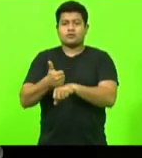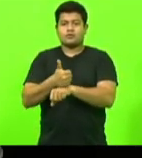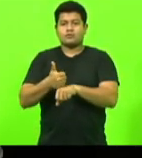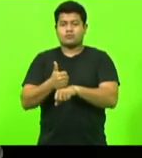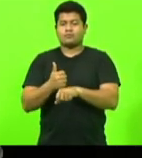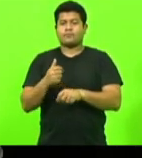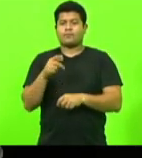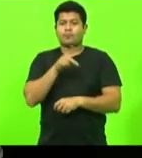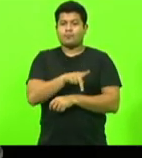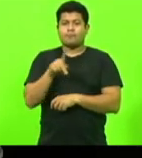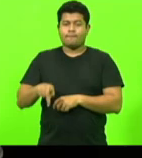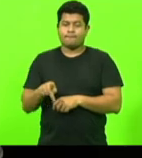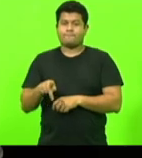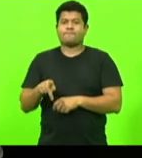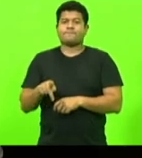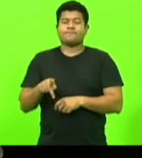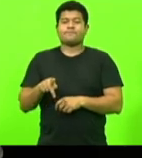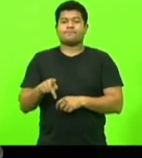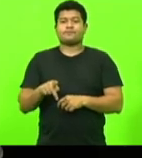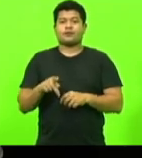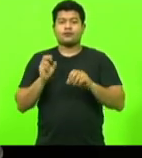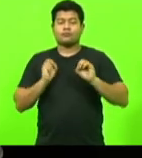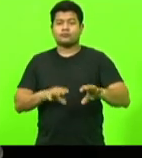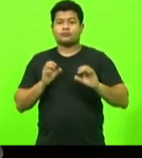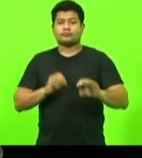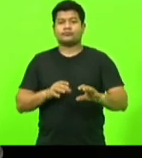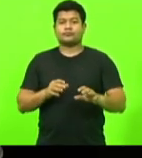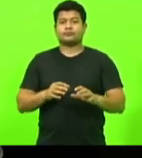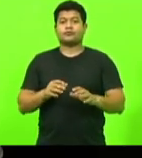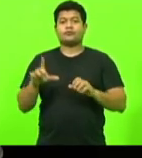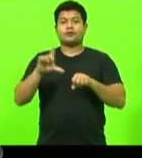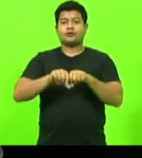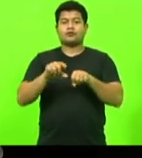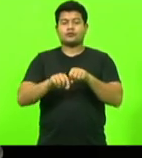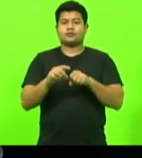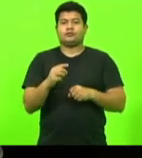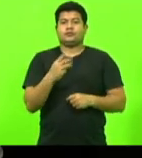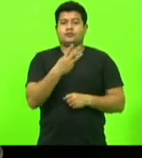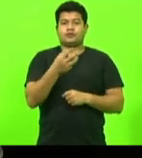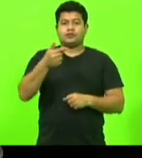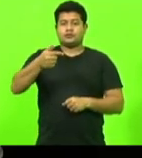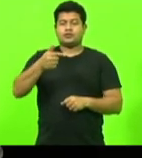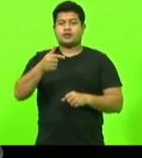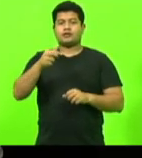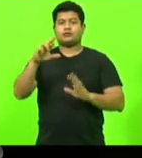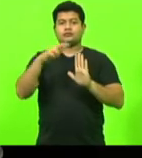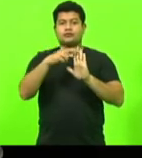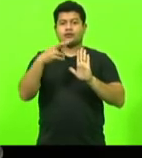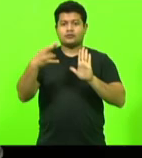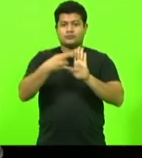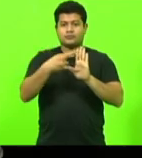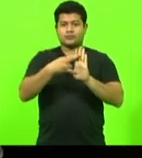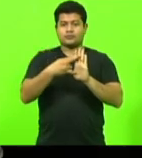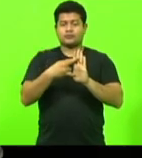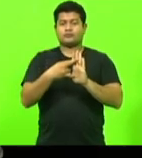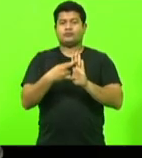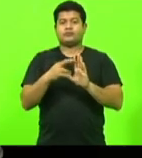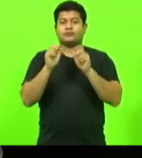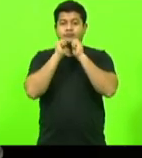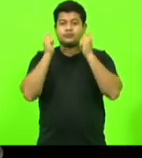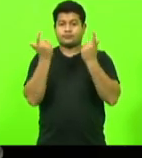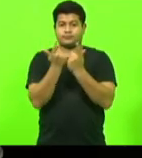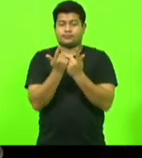fulcro no artigo 37 do Regimento Interno da Alesc. O requerimento